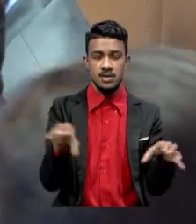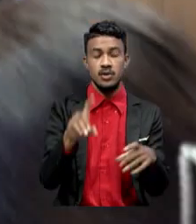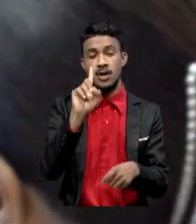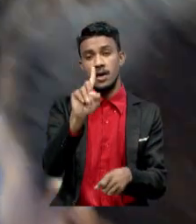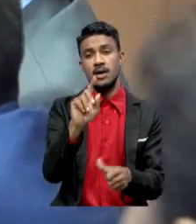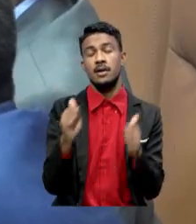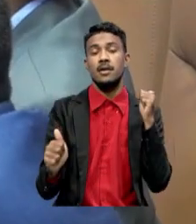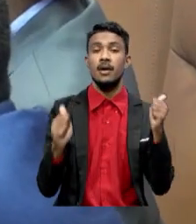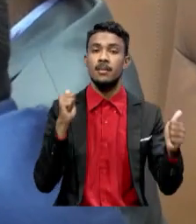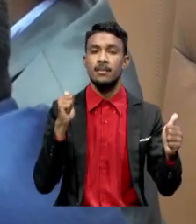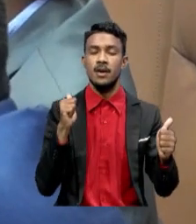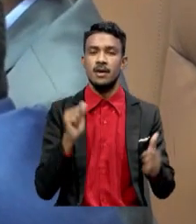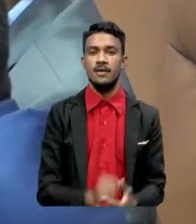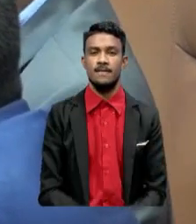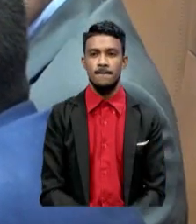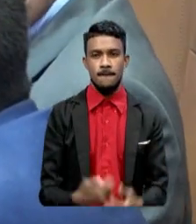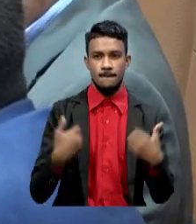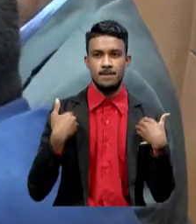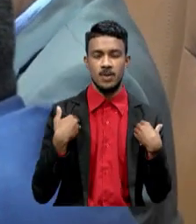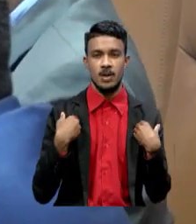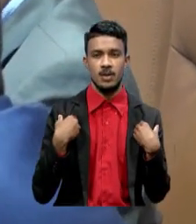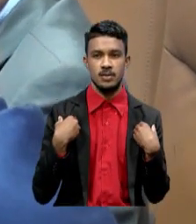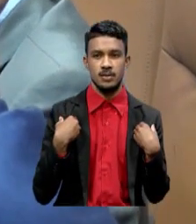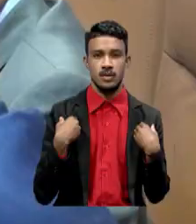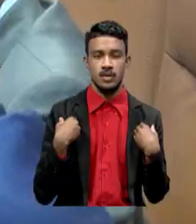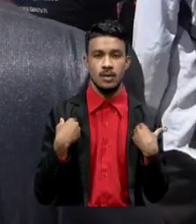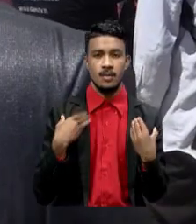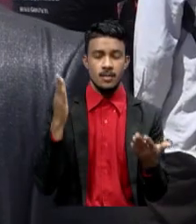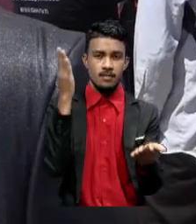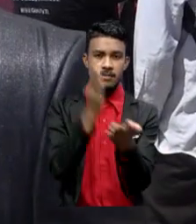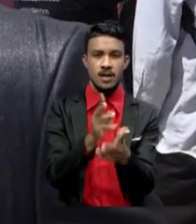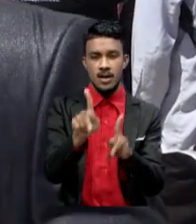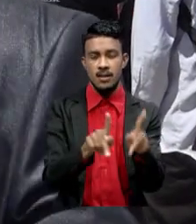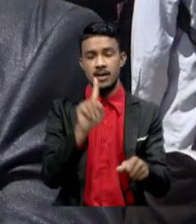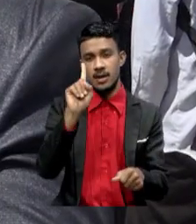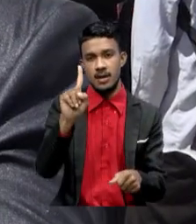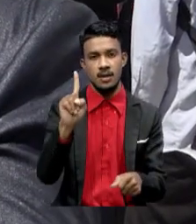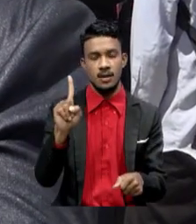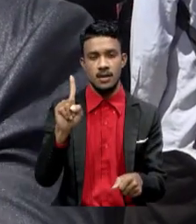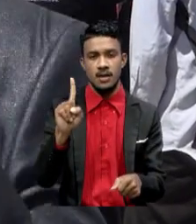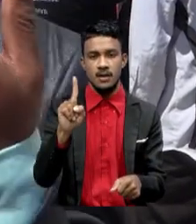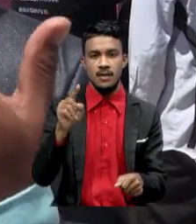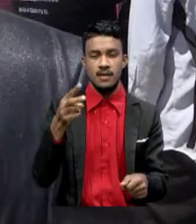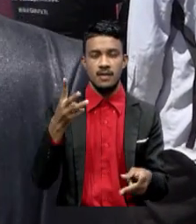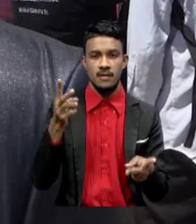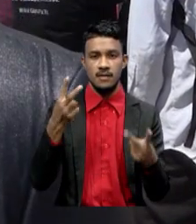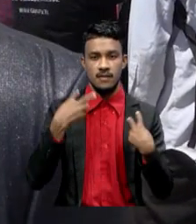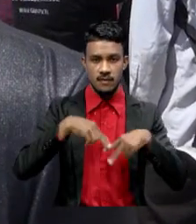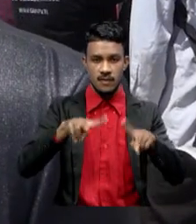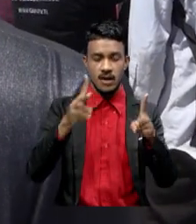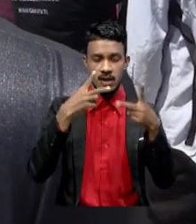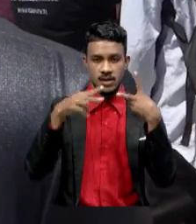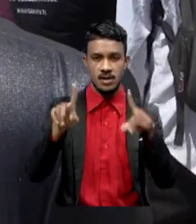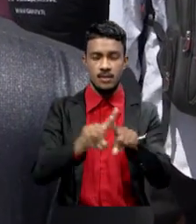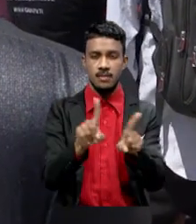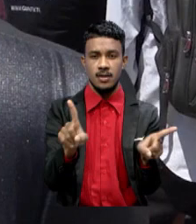né porque ia atu impede em ida viagem né? Ia direito. Mas bem quando viagem ida nessa